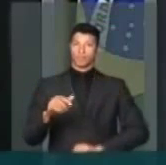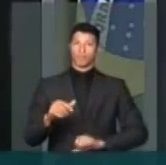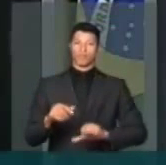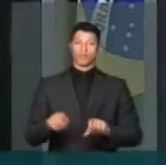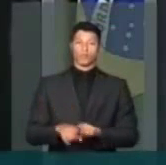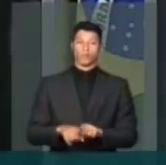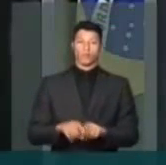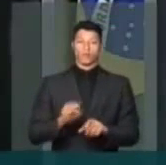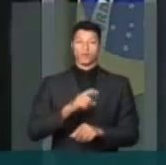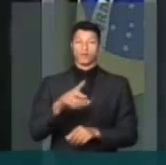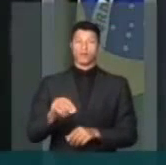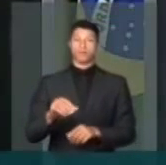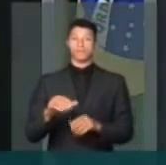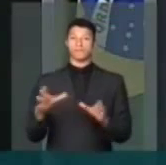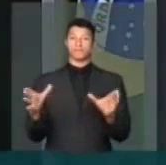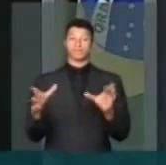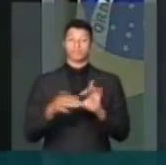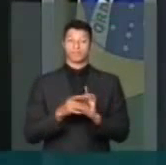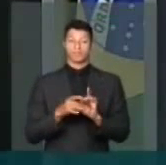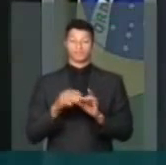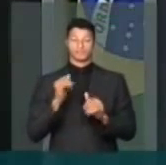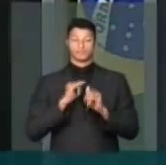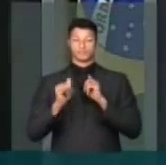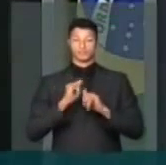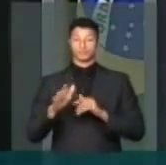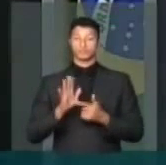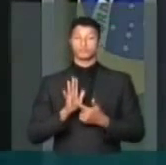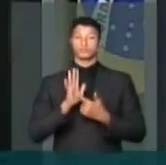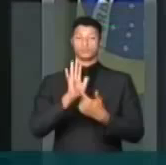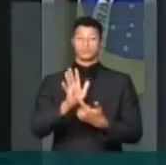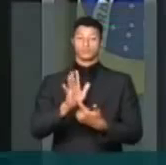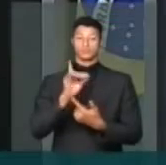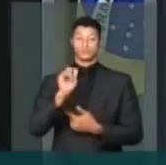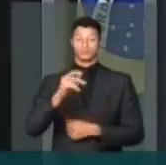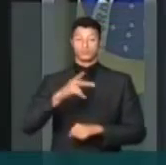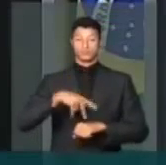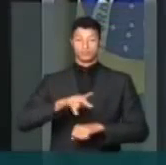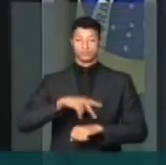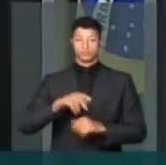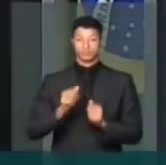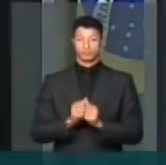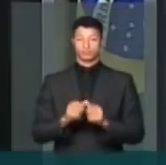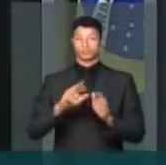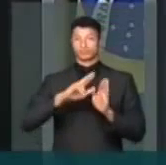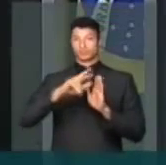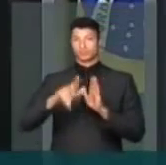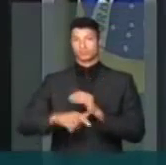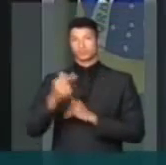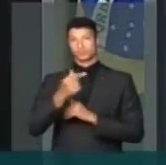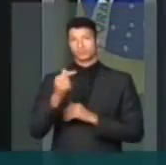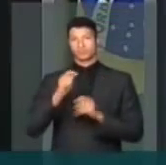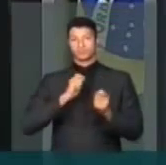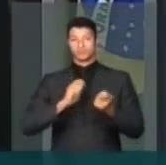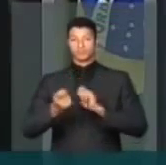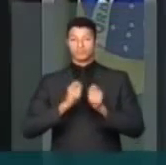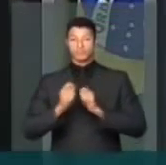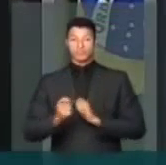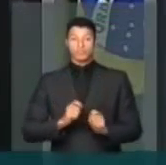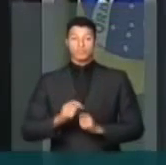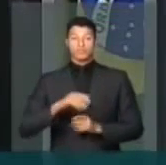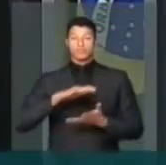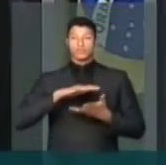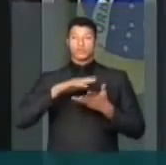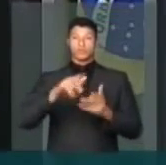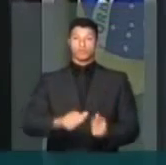baixo, são a consolidação de dados que mostram que o país, como a sétima economia